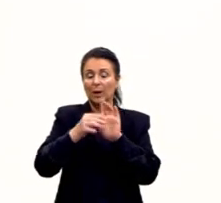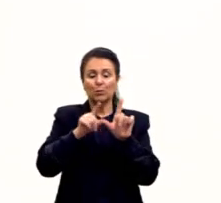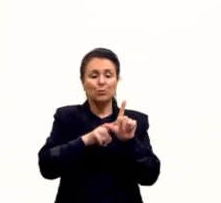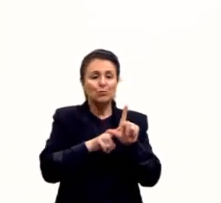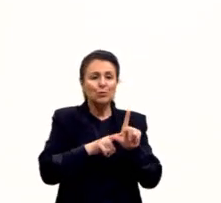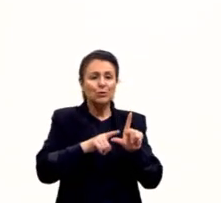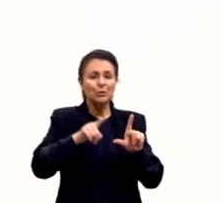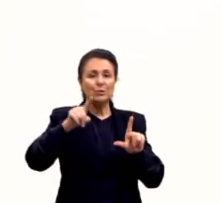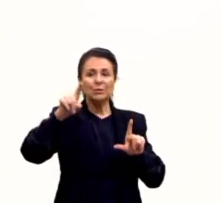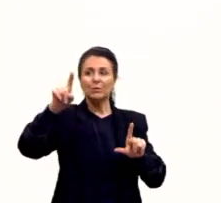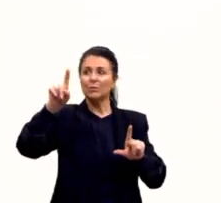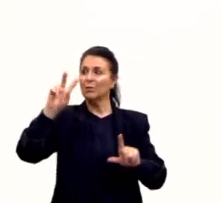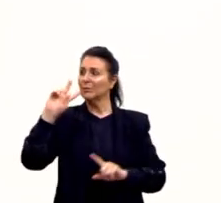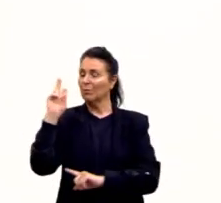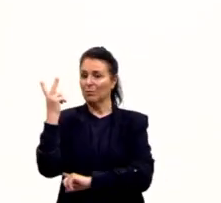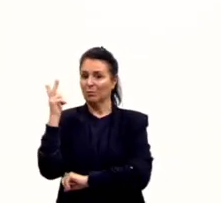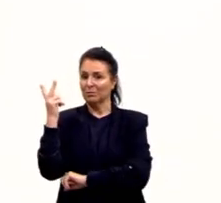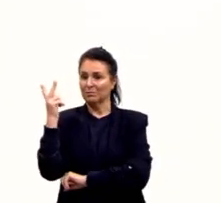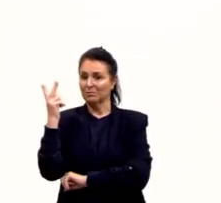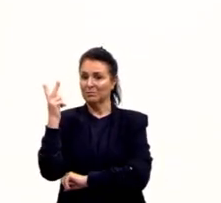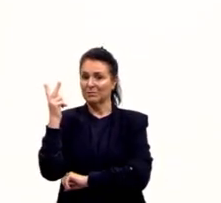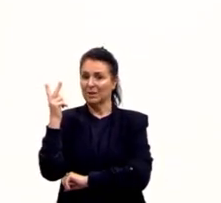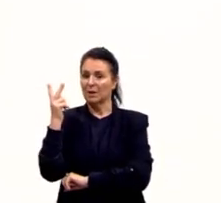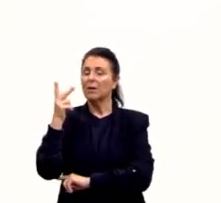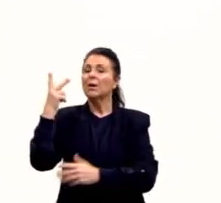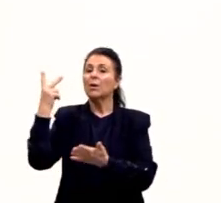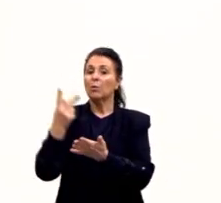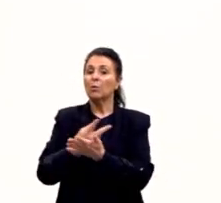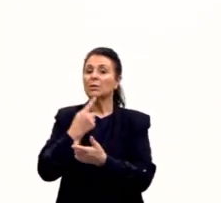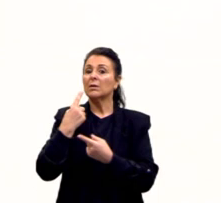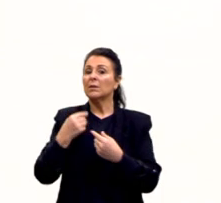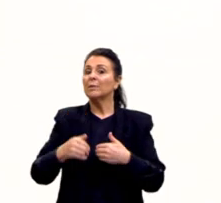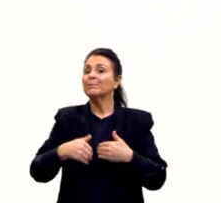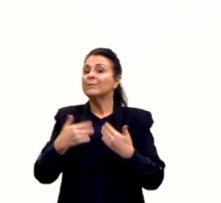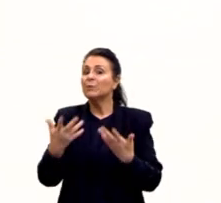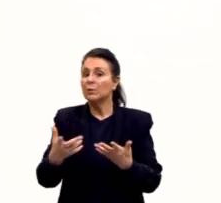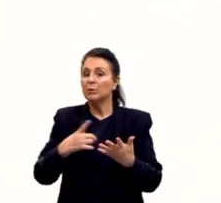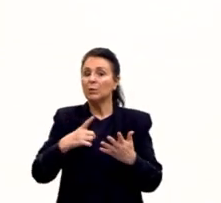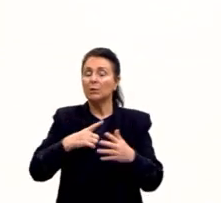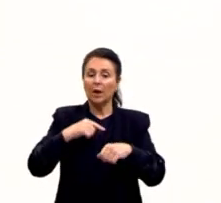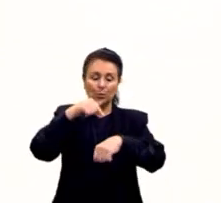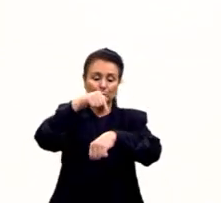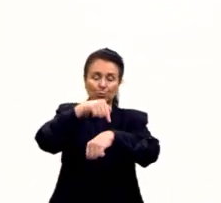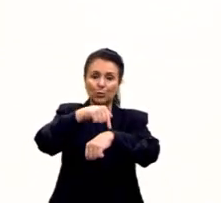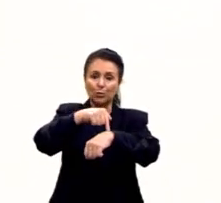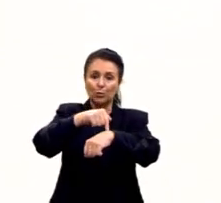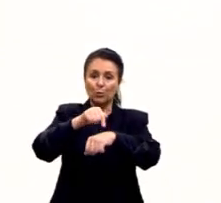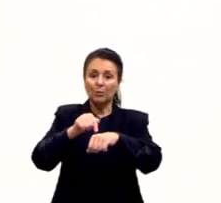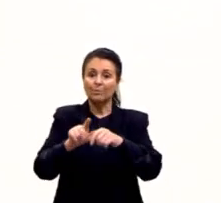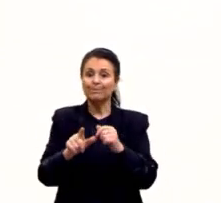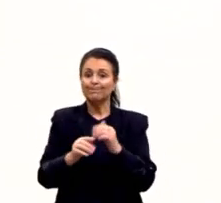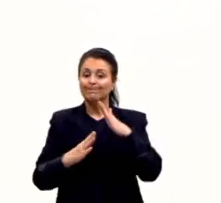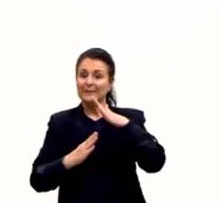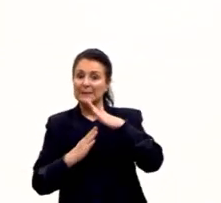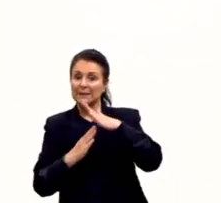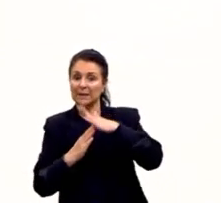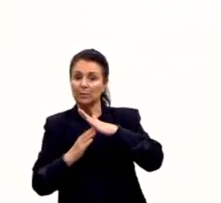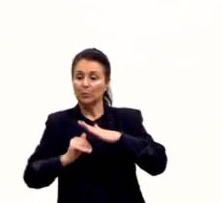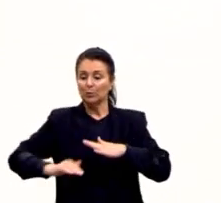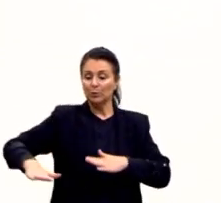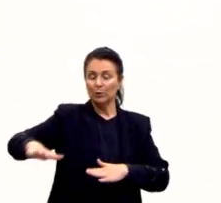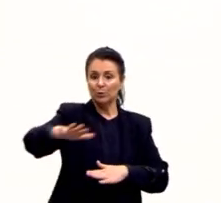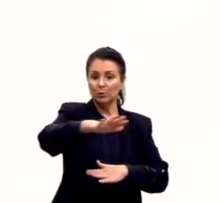evolução histórica tá ele vai acontecer quando a gente tem uma cronologia ou seja relação de tempo e